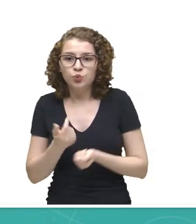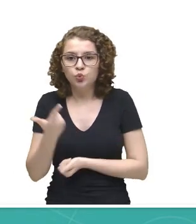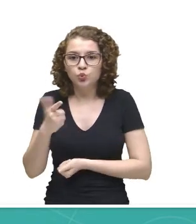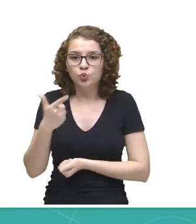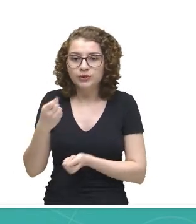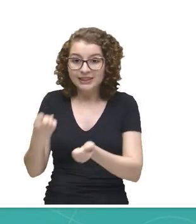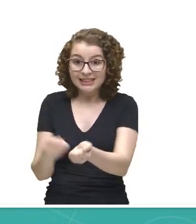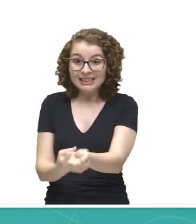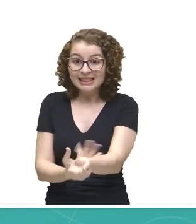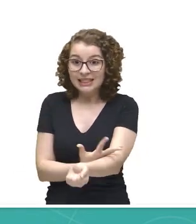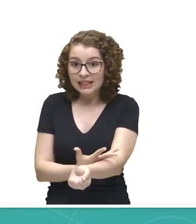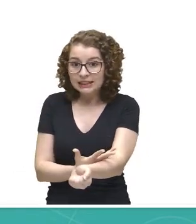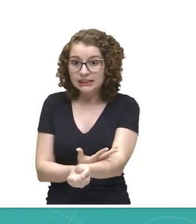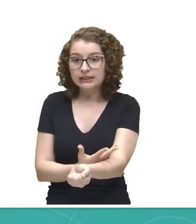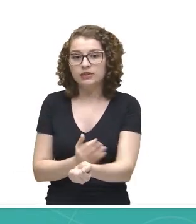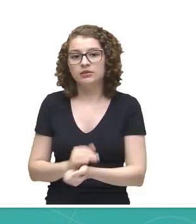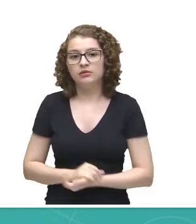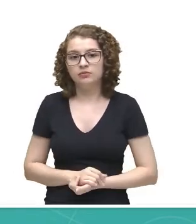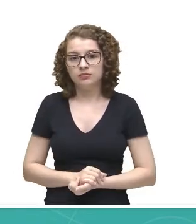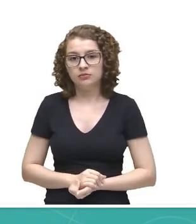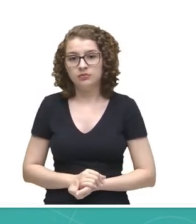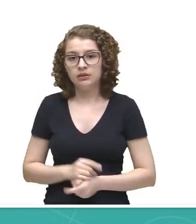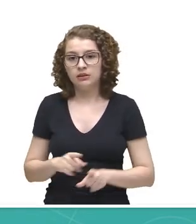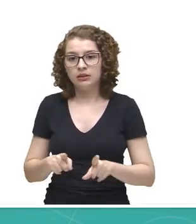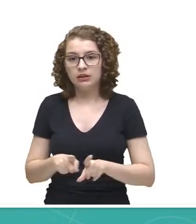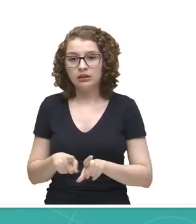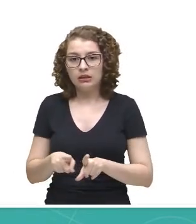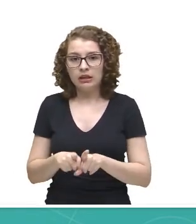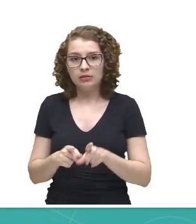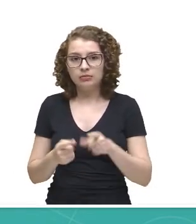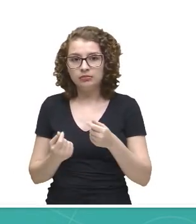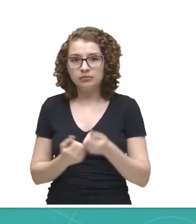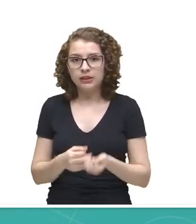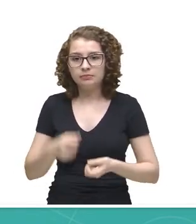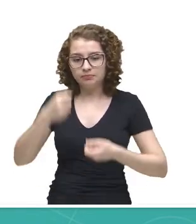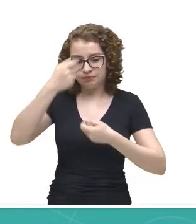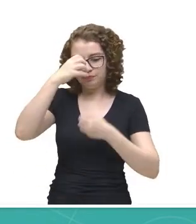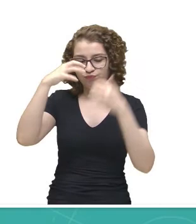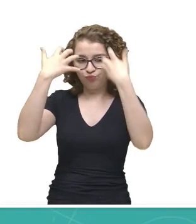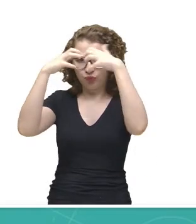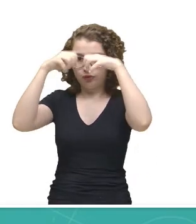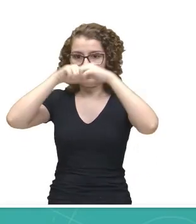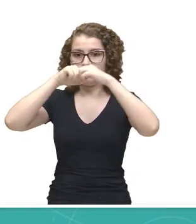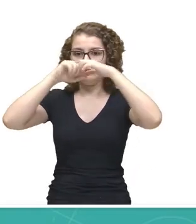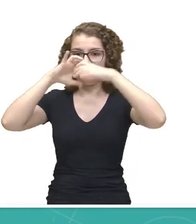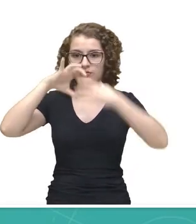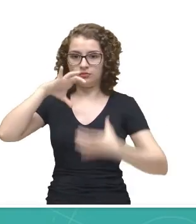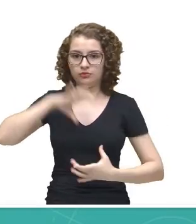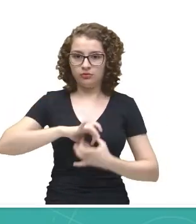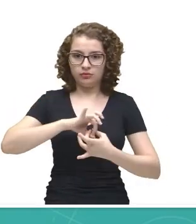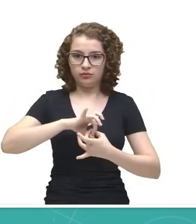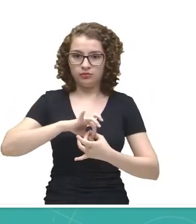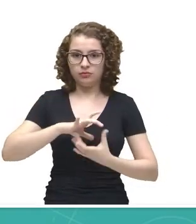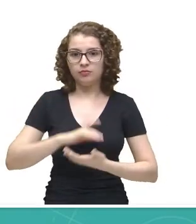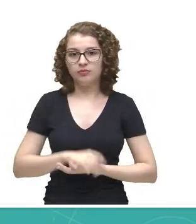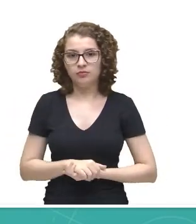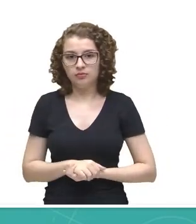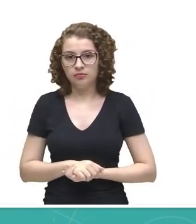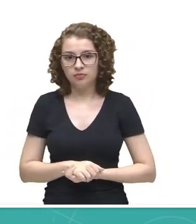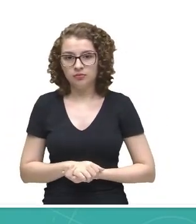vascularização e também o sistema nervoso, né? Por isso que se tiver algum contato aqui com esse